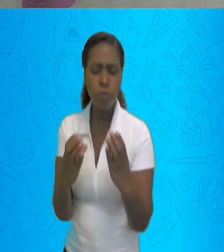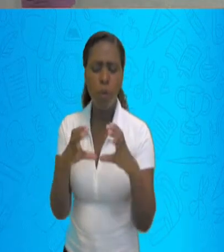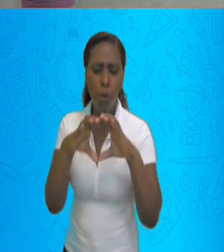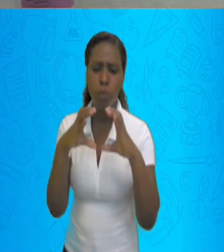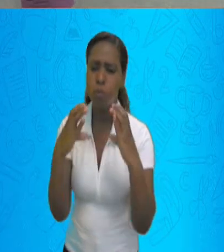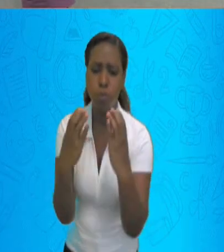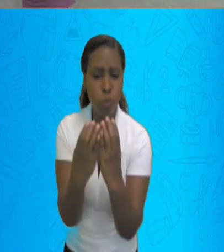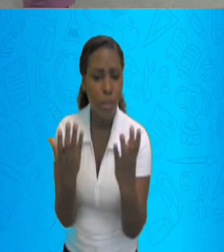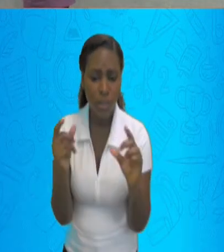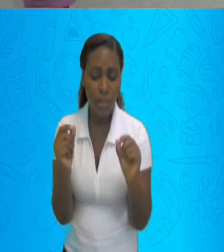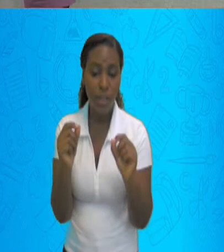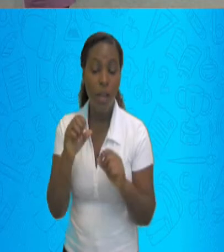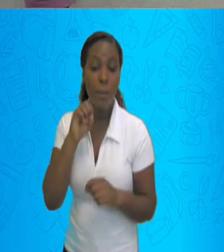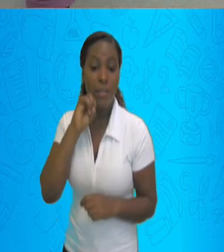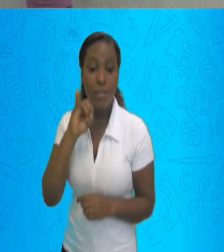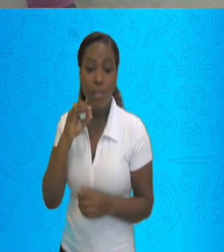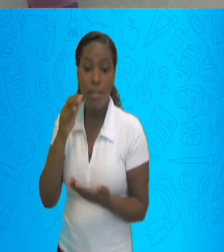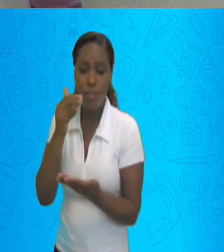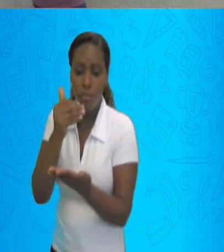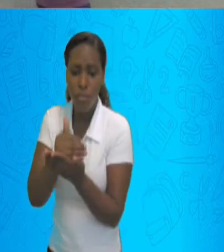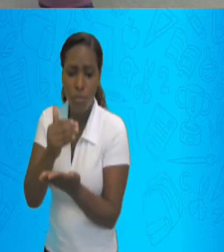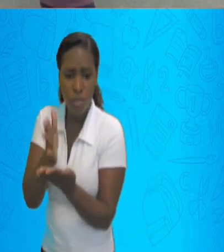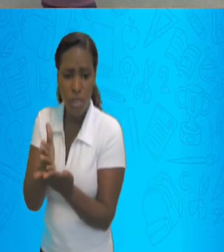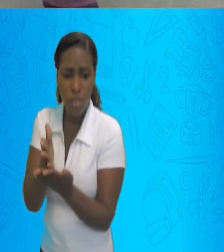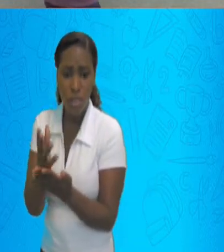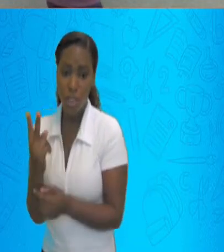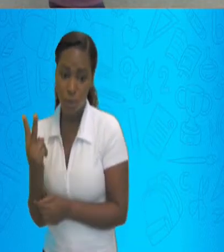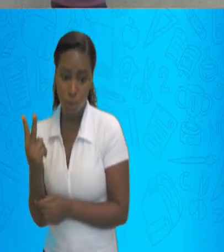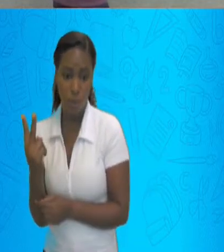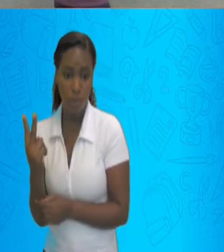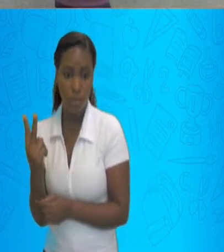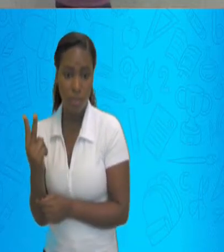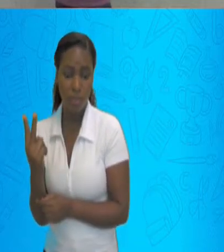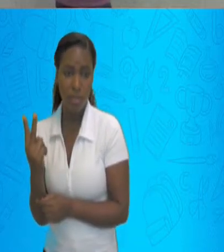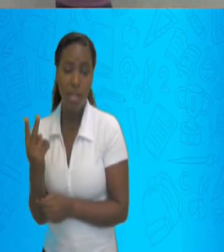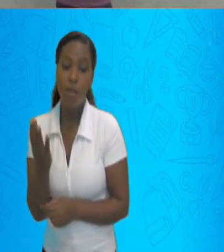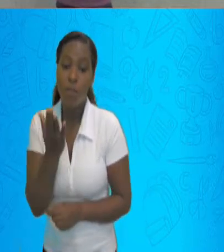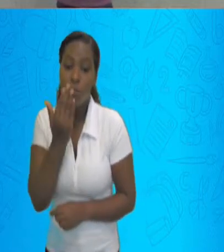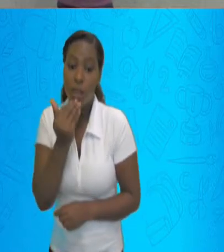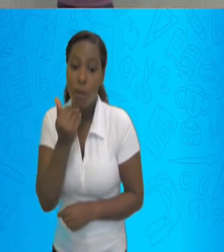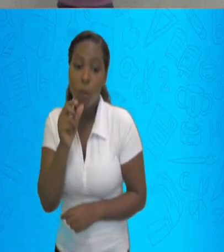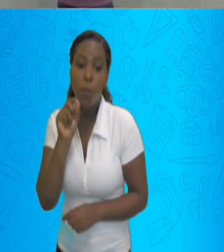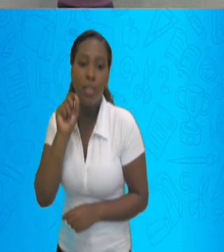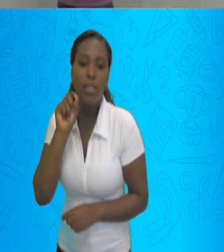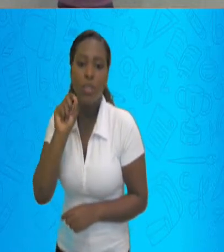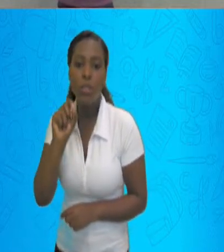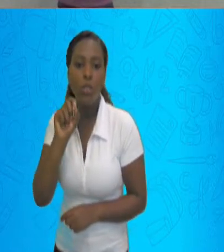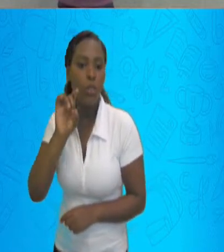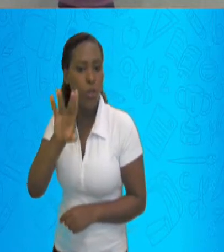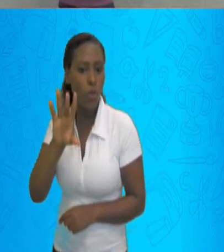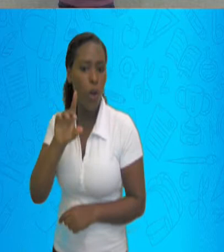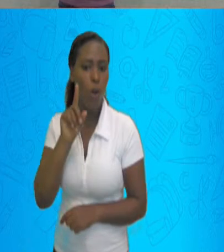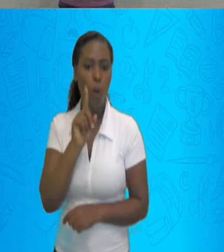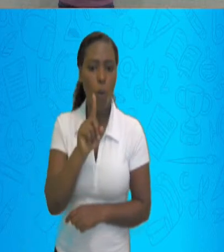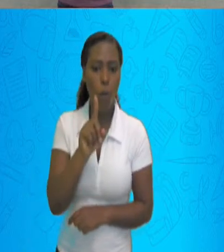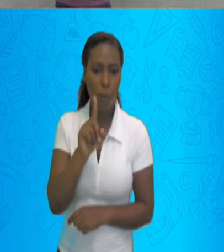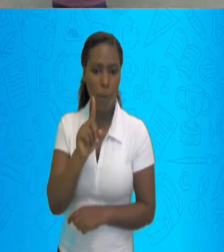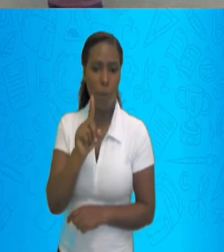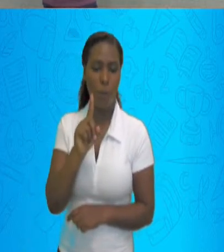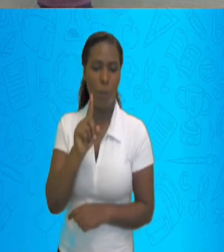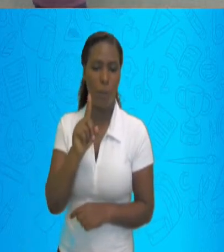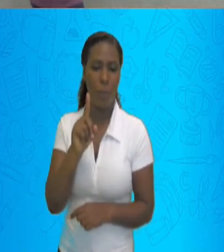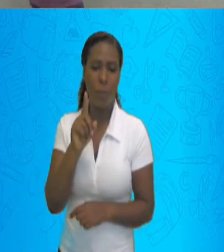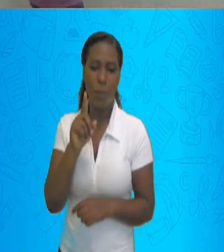parte dessa maçã que nós dividimos em 2 partes. Então, eu tenho aqui uma fração 1/2,